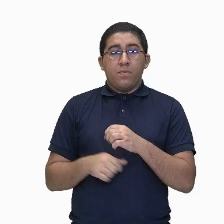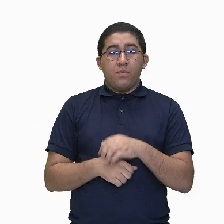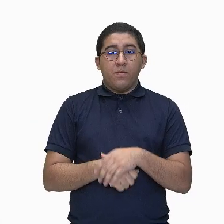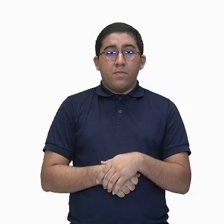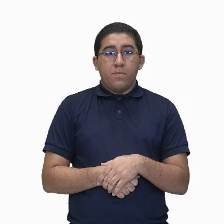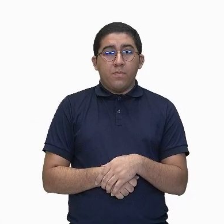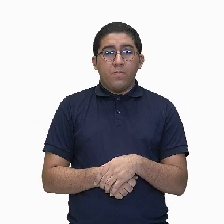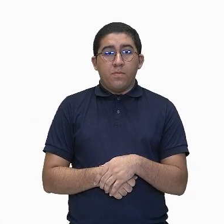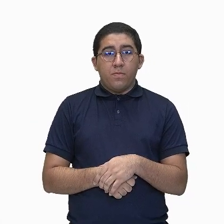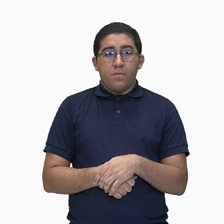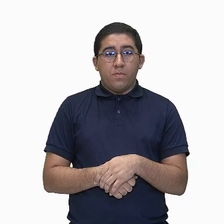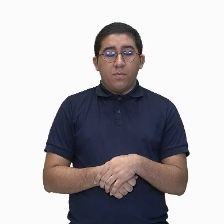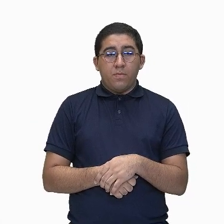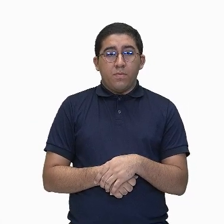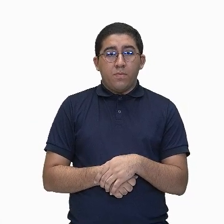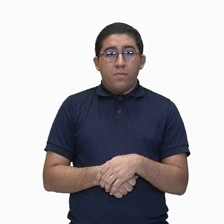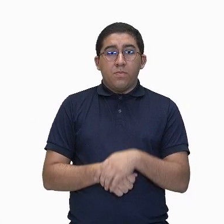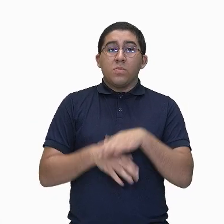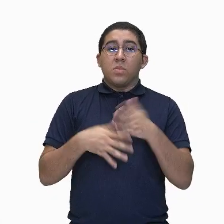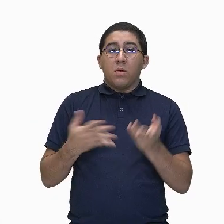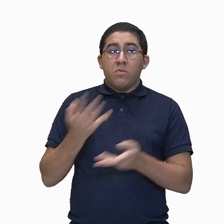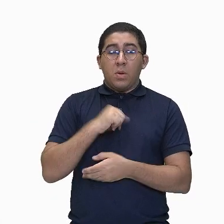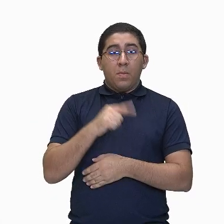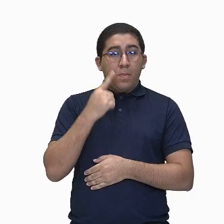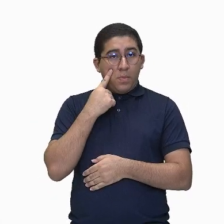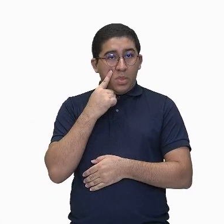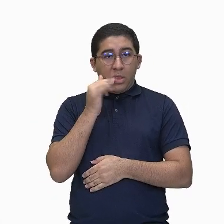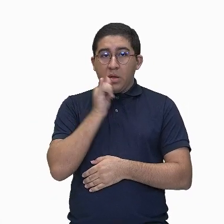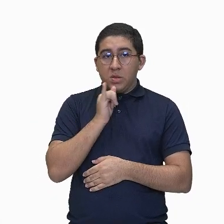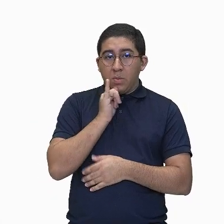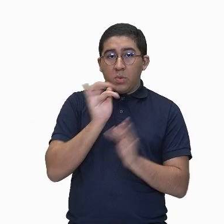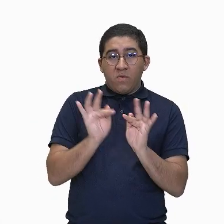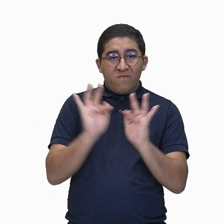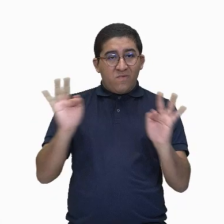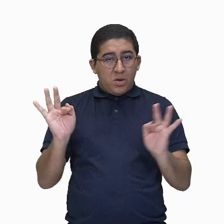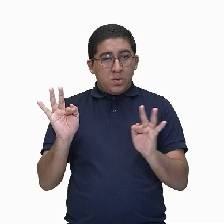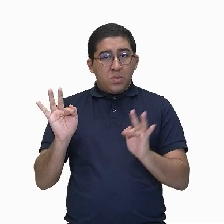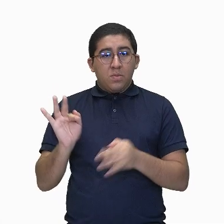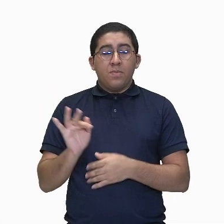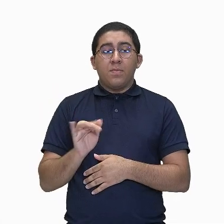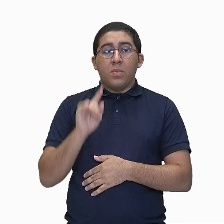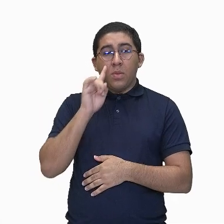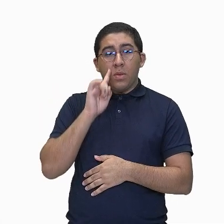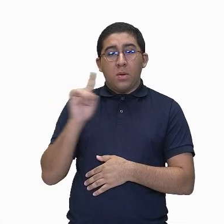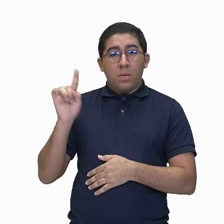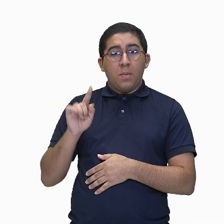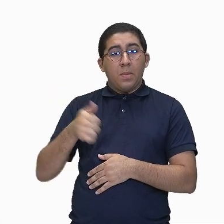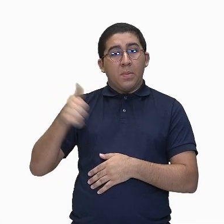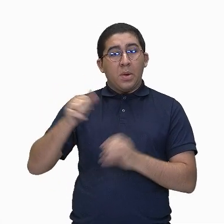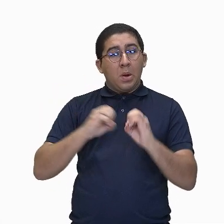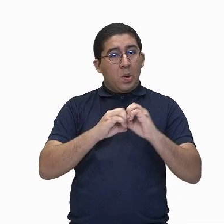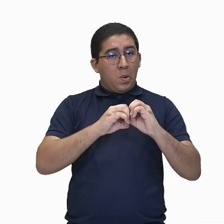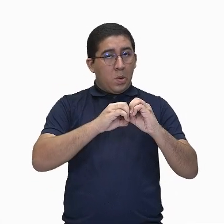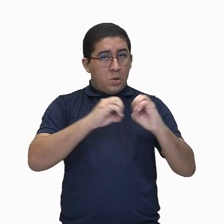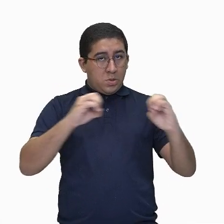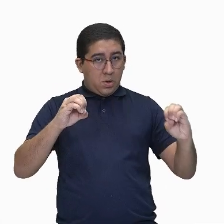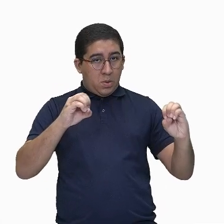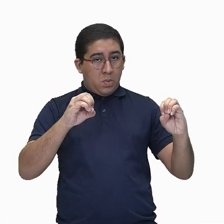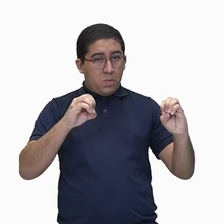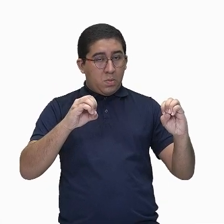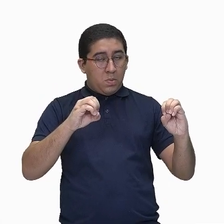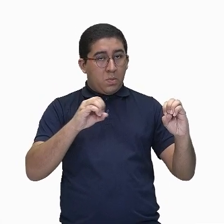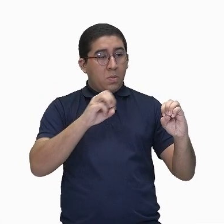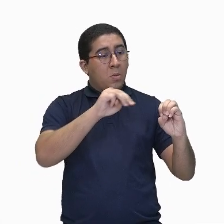entanto. Então, vamos ver os exemplos. Manuel estava cansado. Uma informação que eu estou